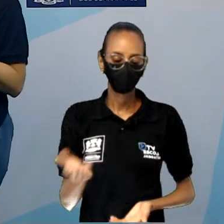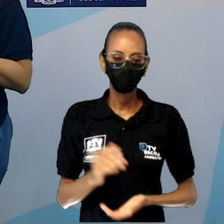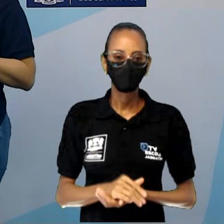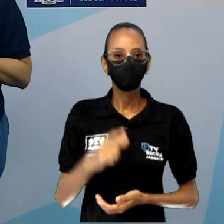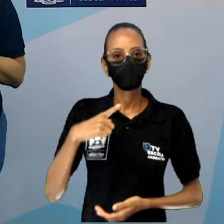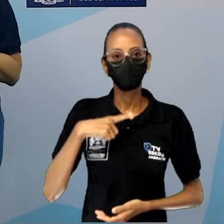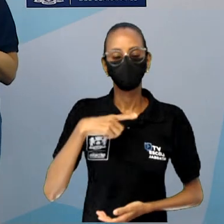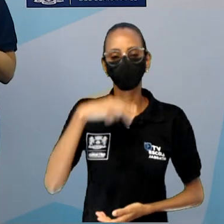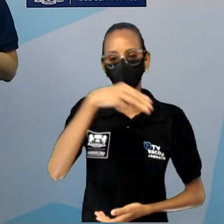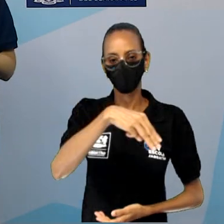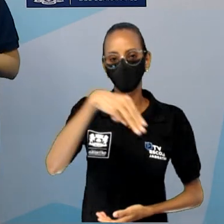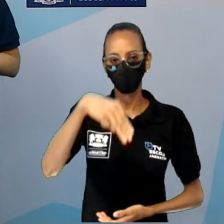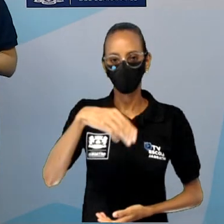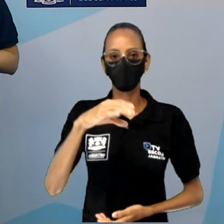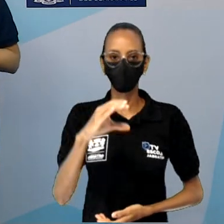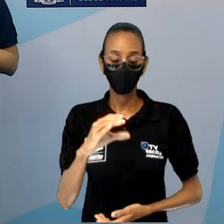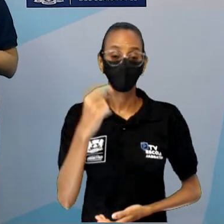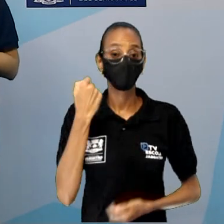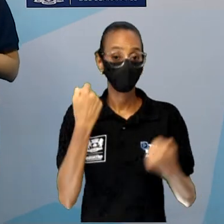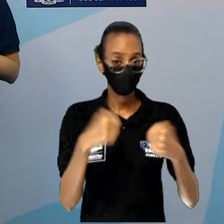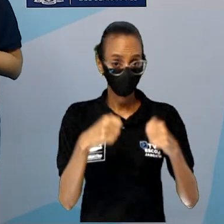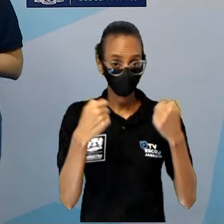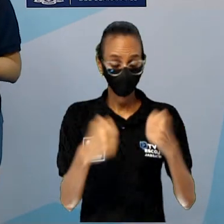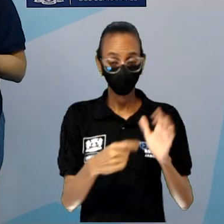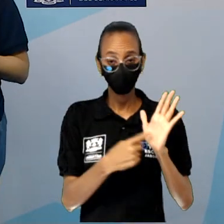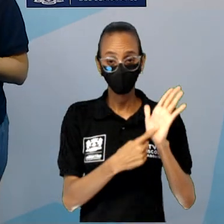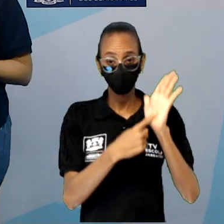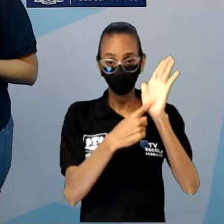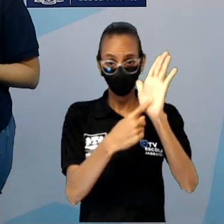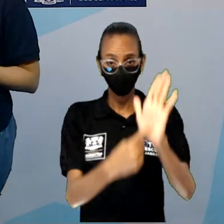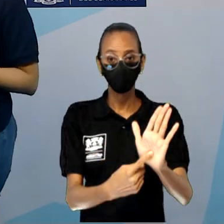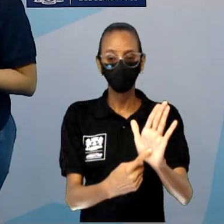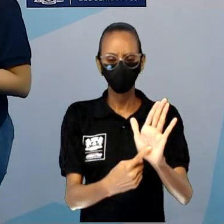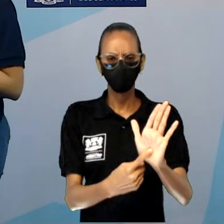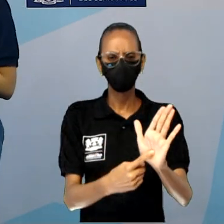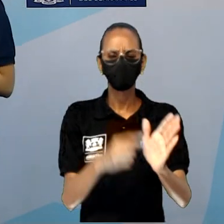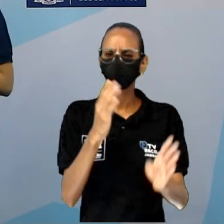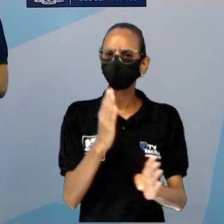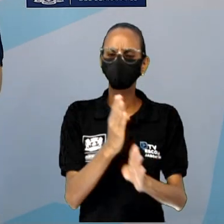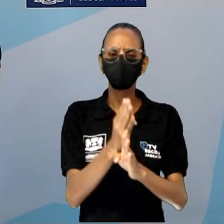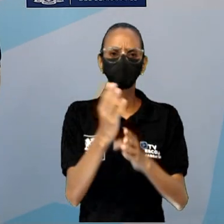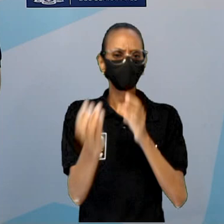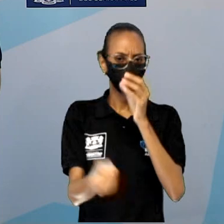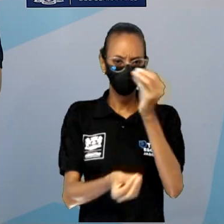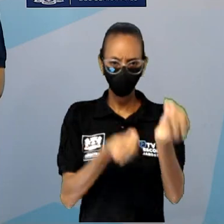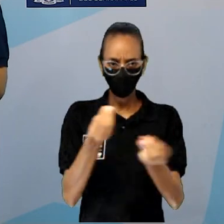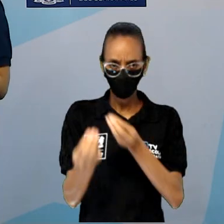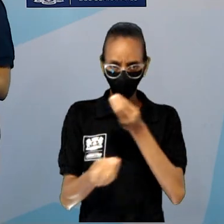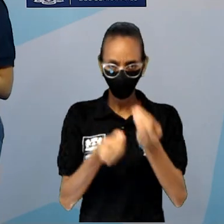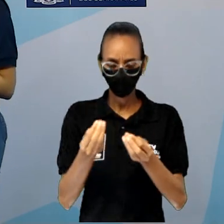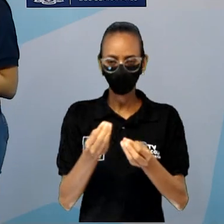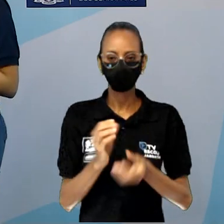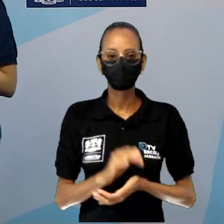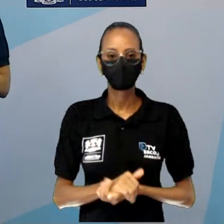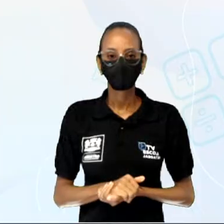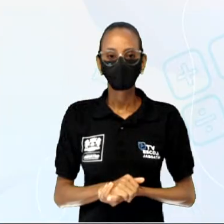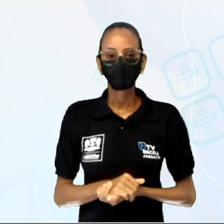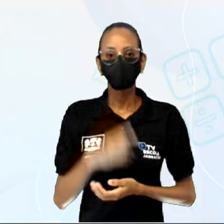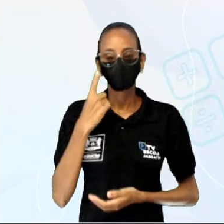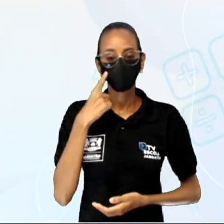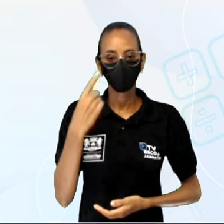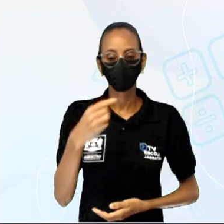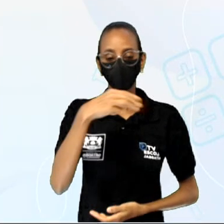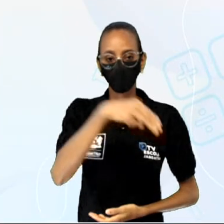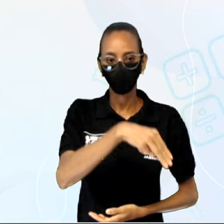do MMC. Então, eu preciso mostrar para vocês como que a gente faz essa descoberta, tá certo? Então, a gente conclui